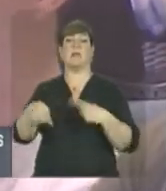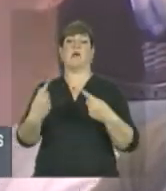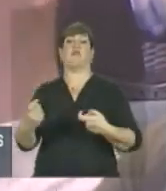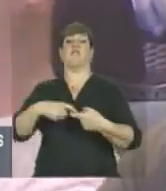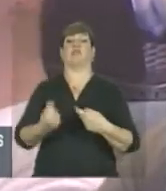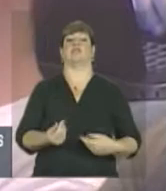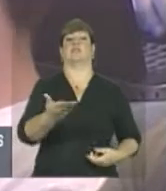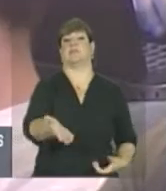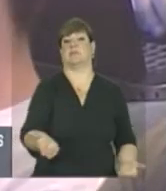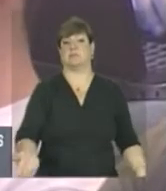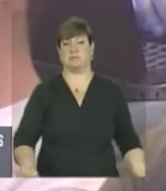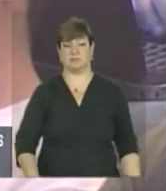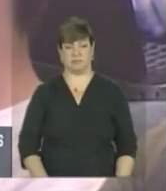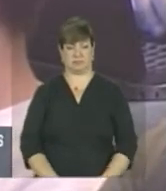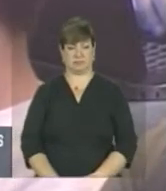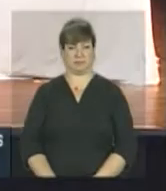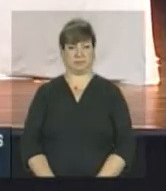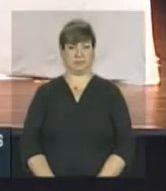dinheiro.